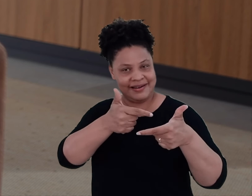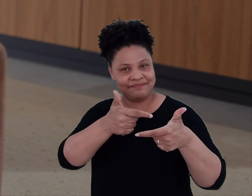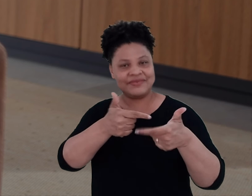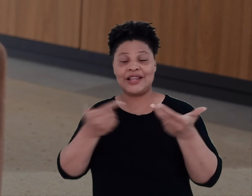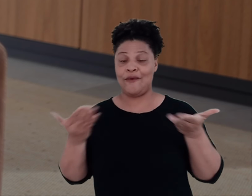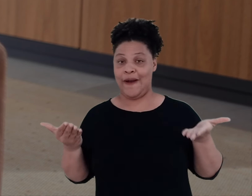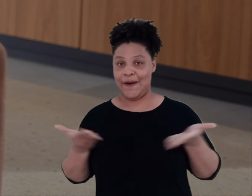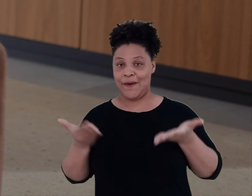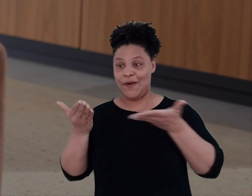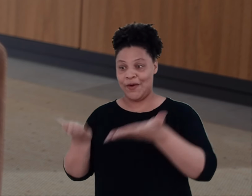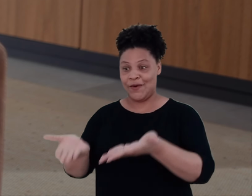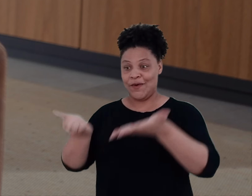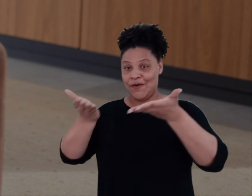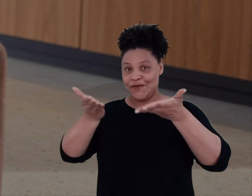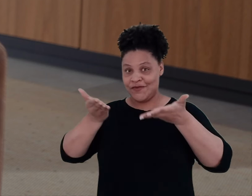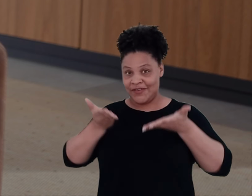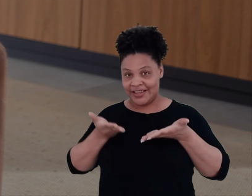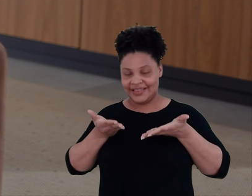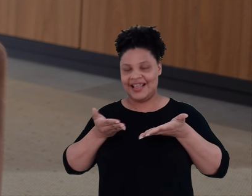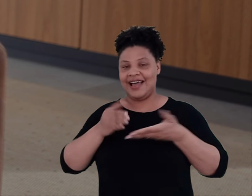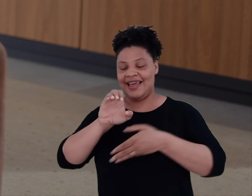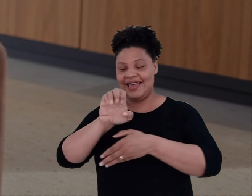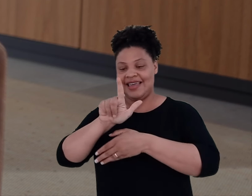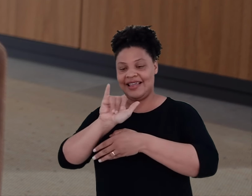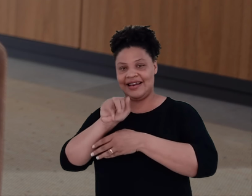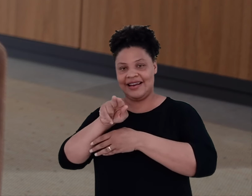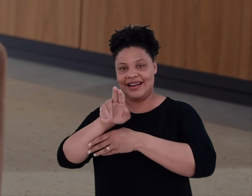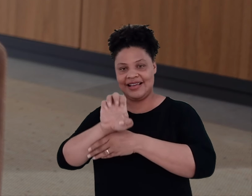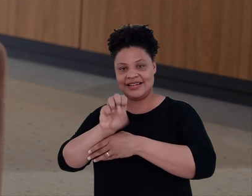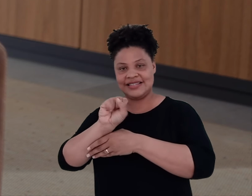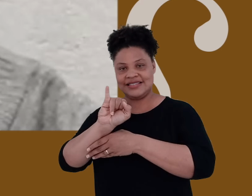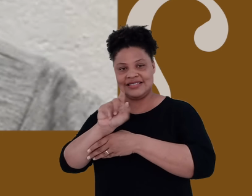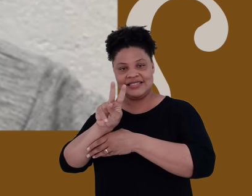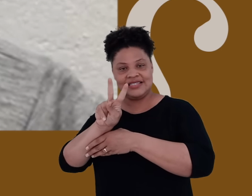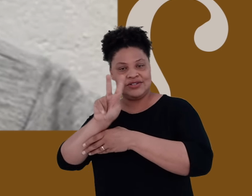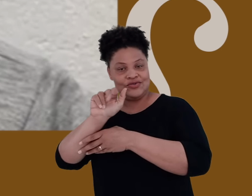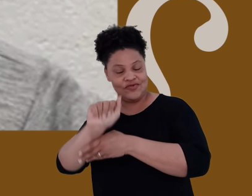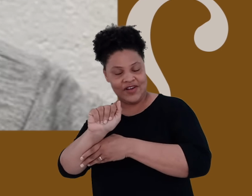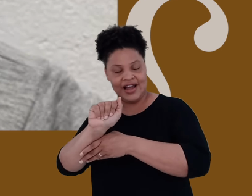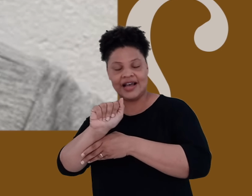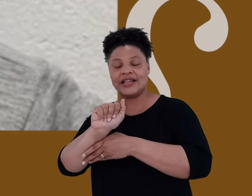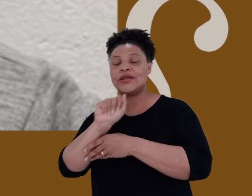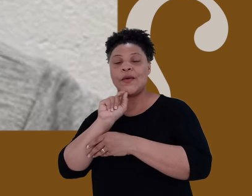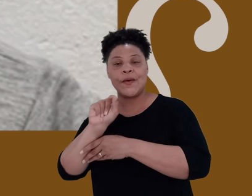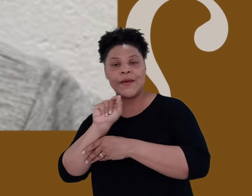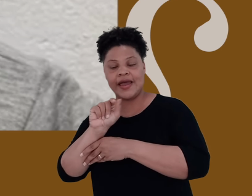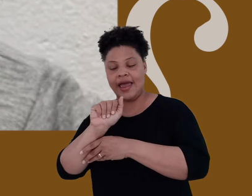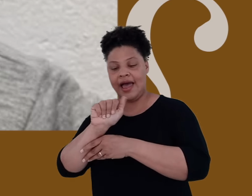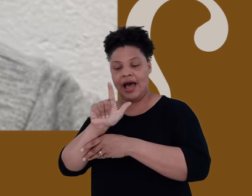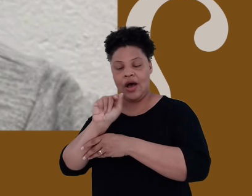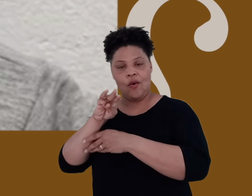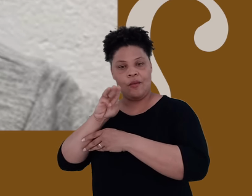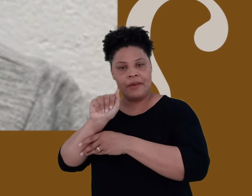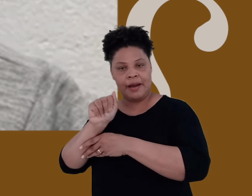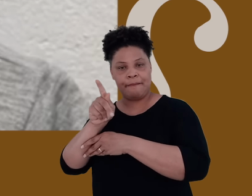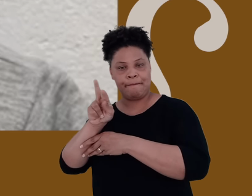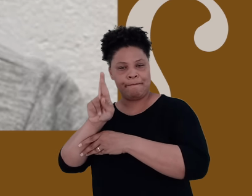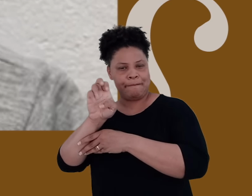gente recebe a contribuição da Elaine Silva, do Alma Preta. Vamos conferir. Oi, Djamila, tudo bem? Aqui é a